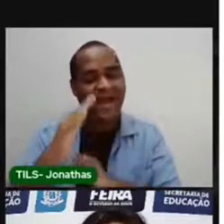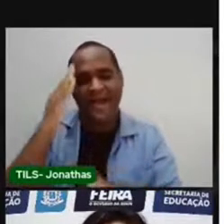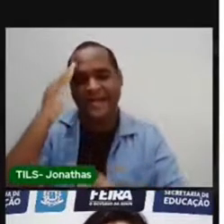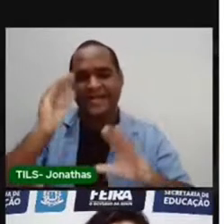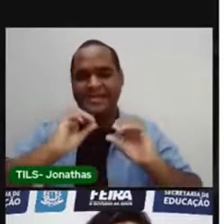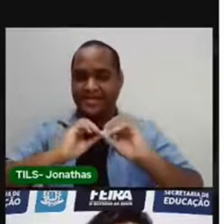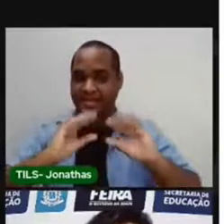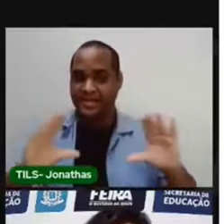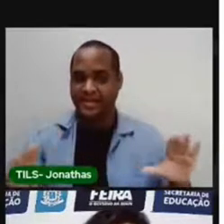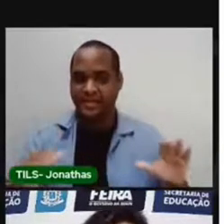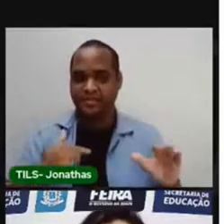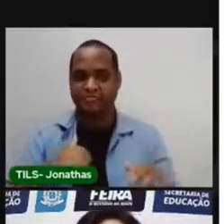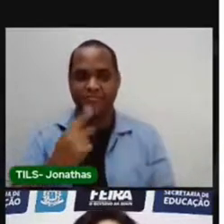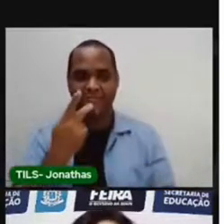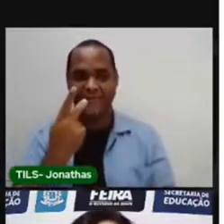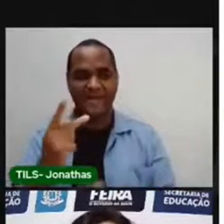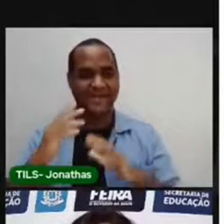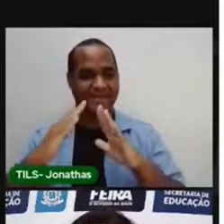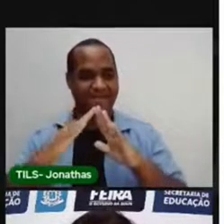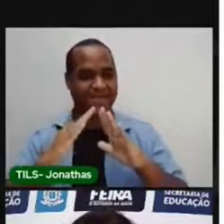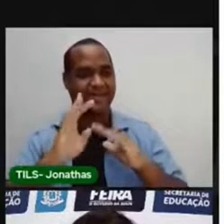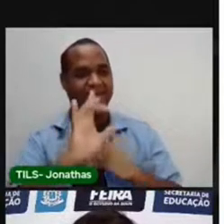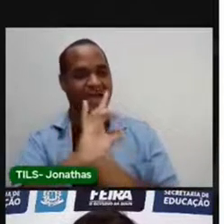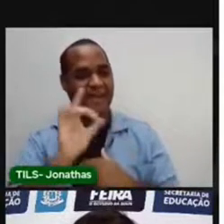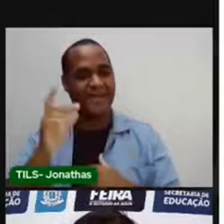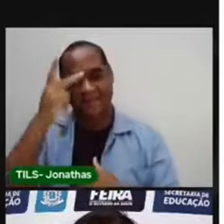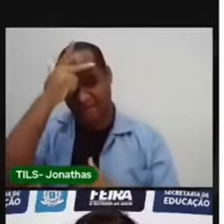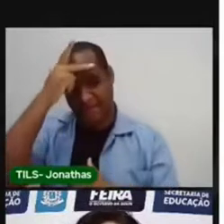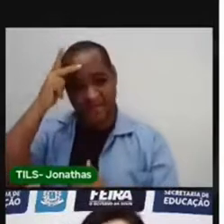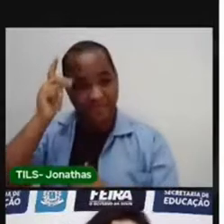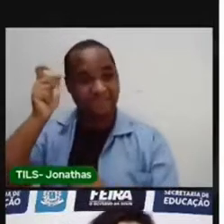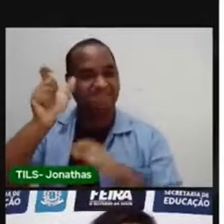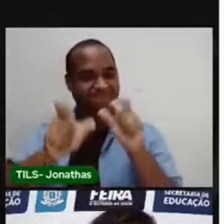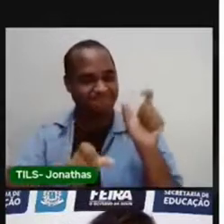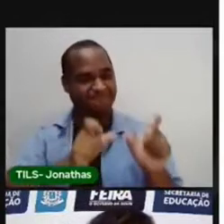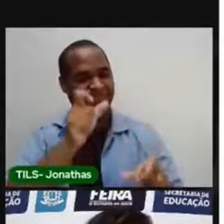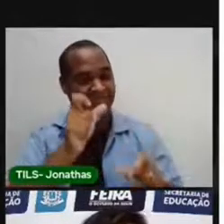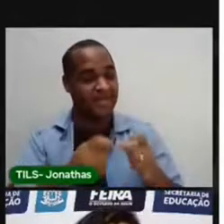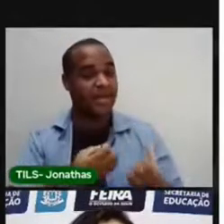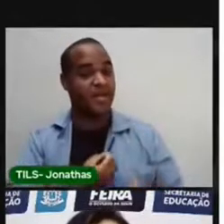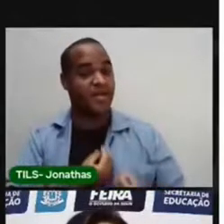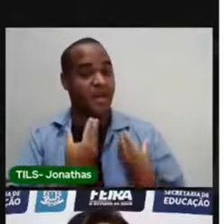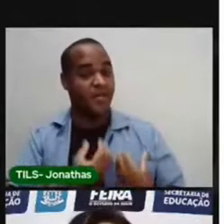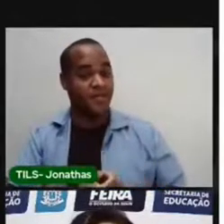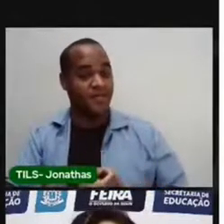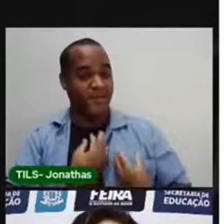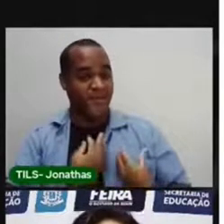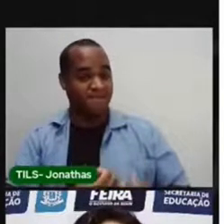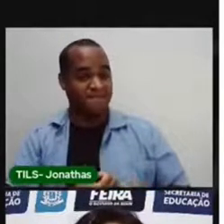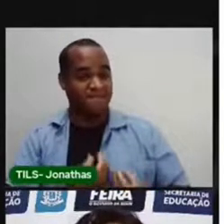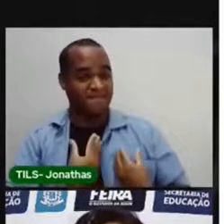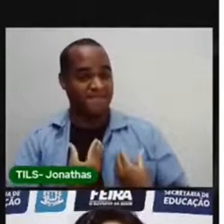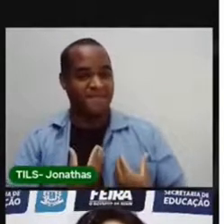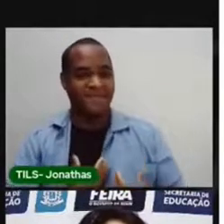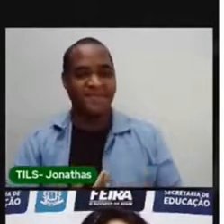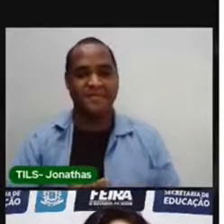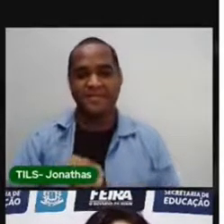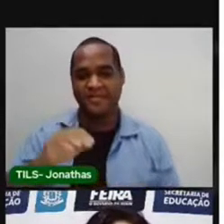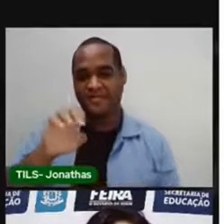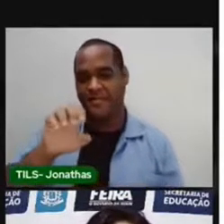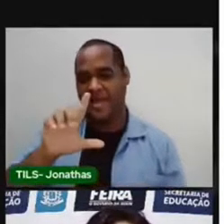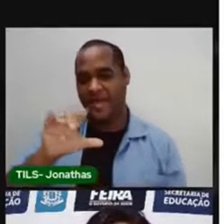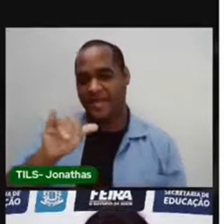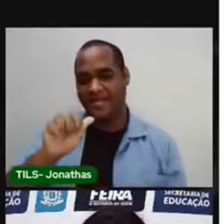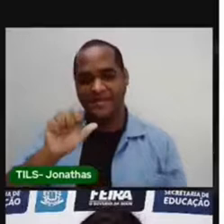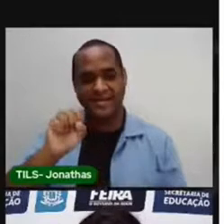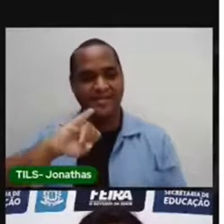repente que não falei em casa de gente. Poema de Elias